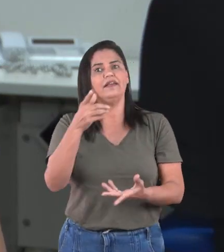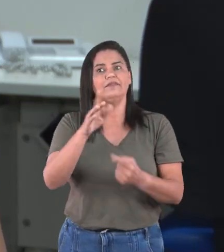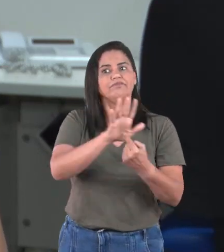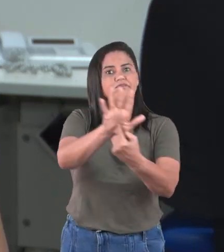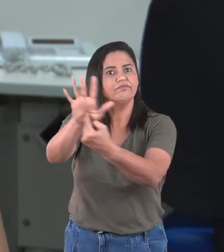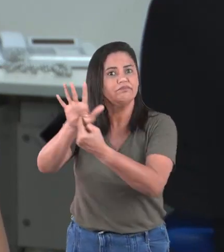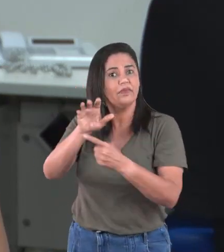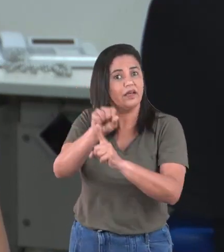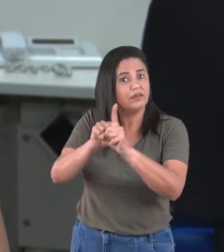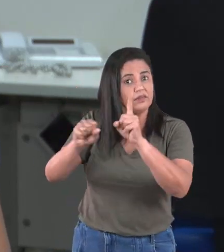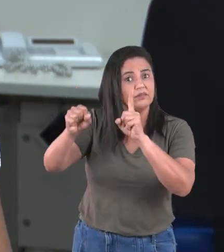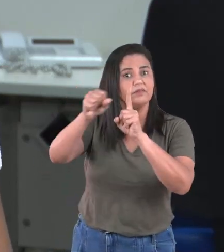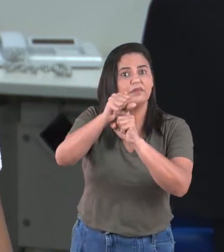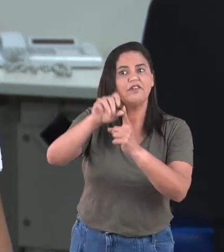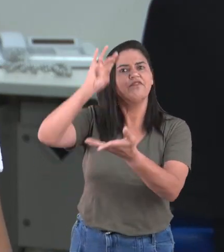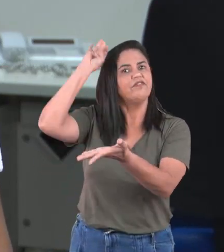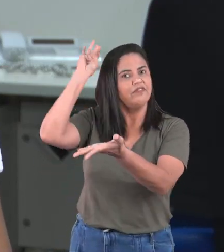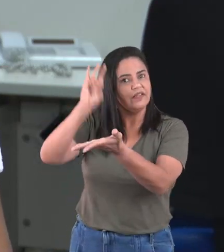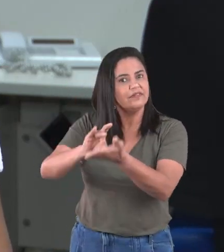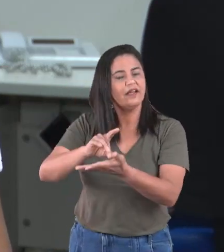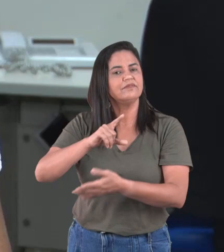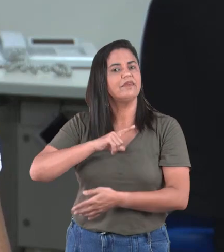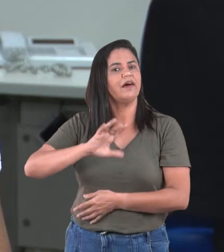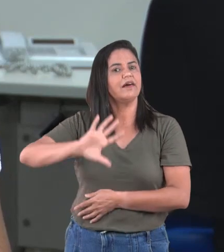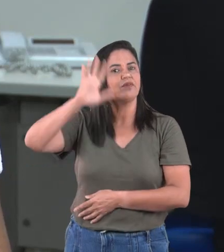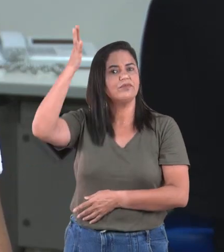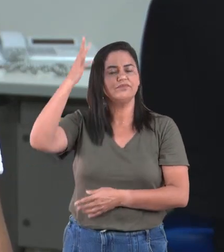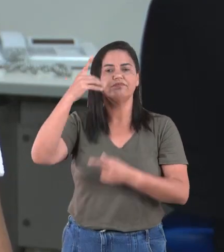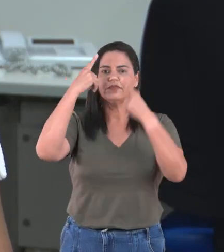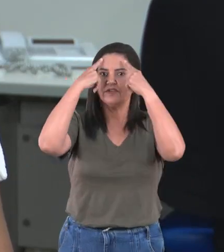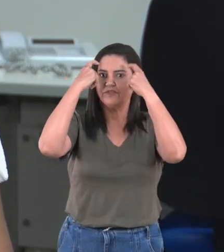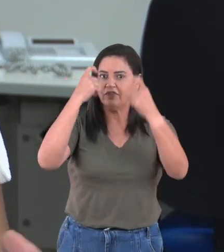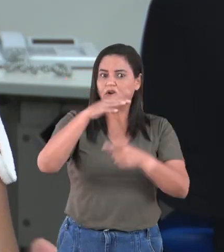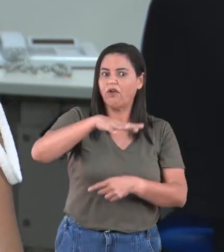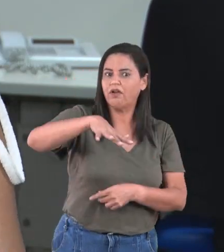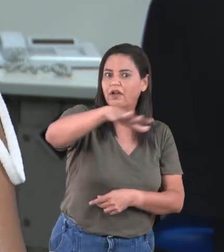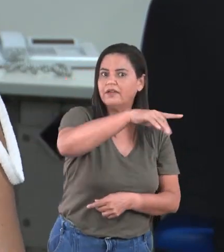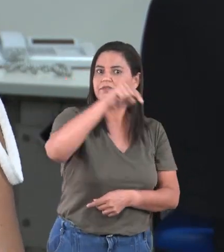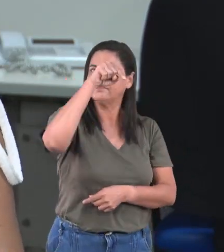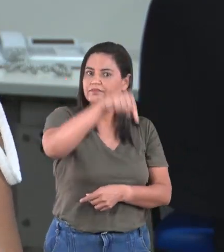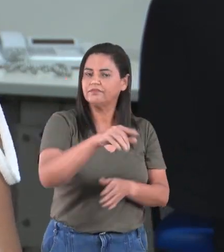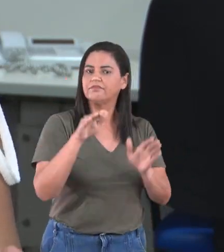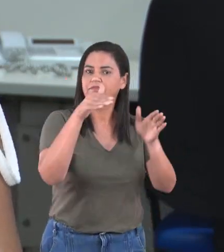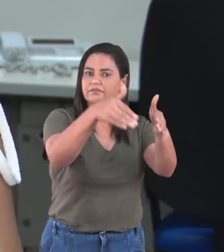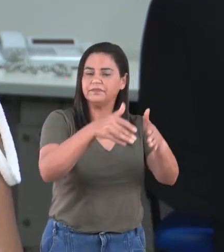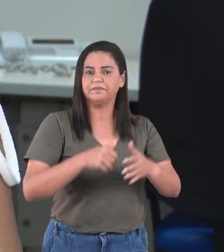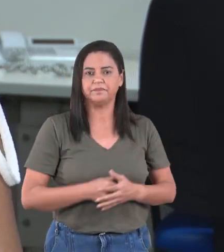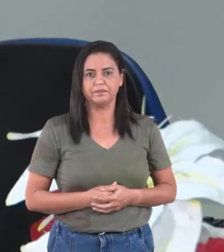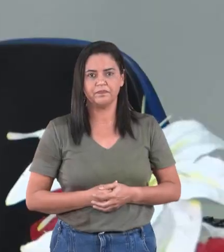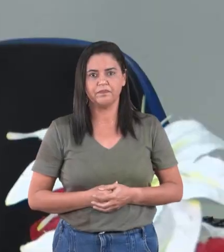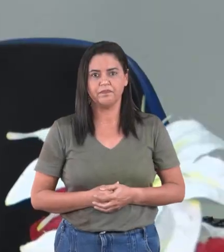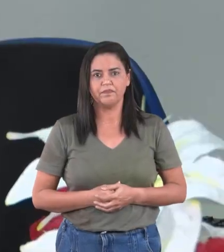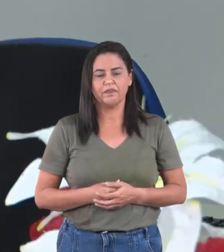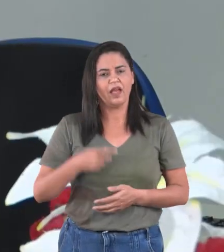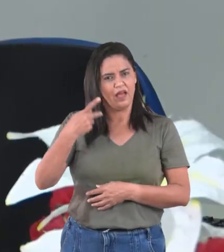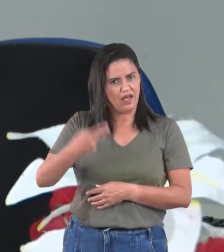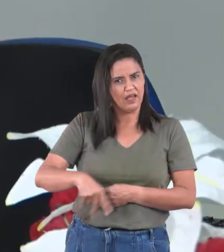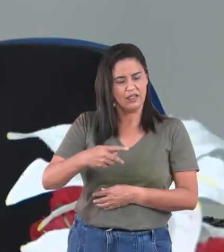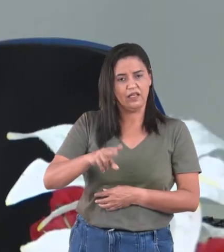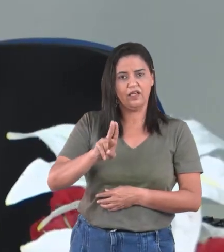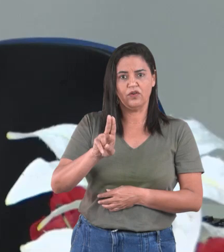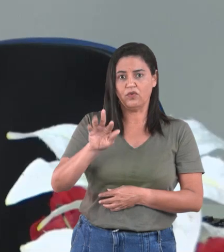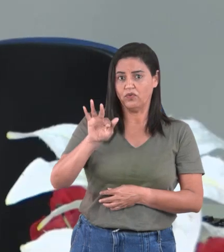à sociedade a concretude daquilo que está acontecendo naquele território, naquela região. Aqui,